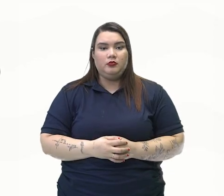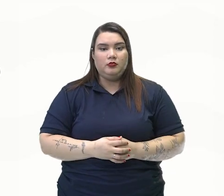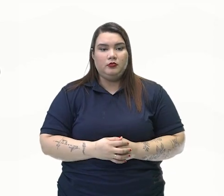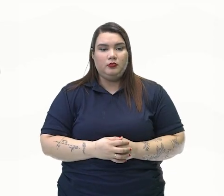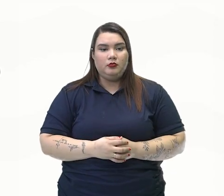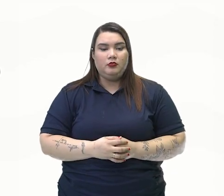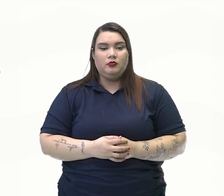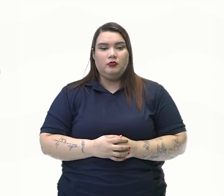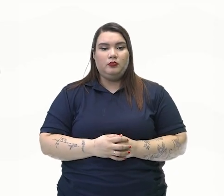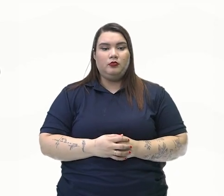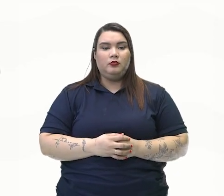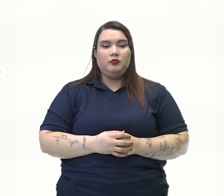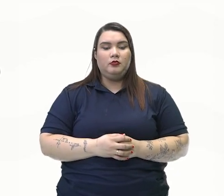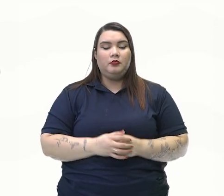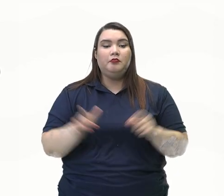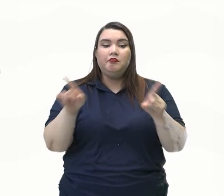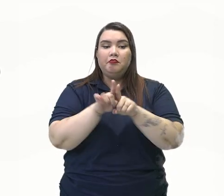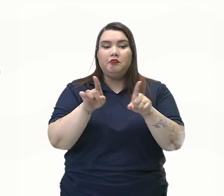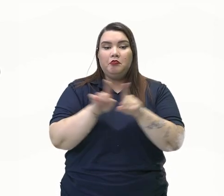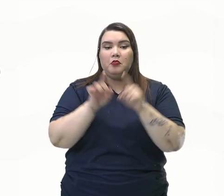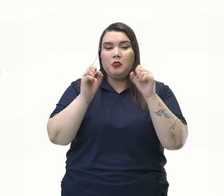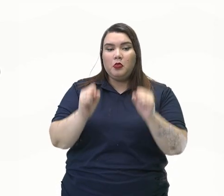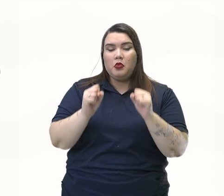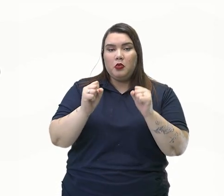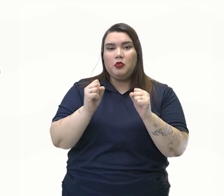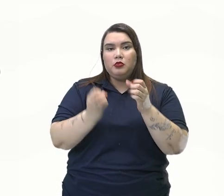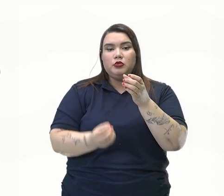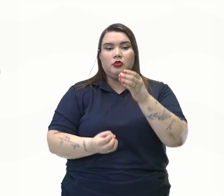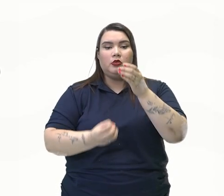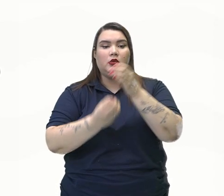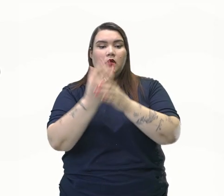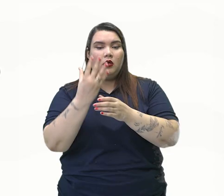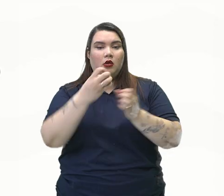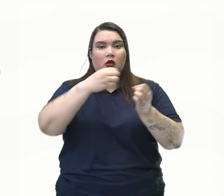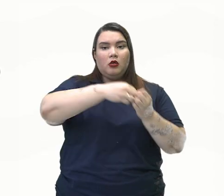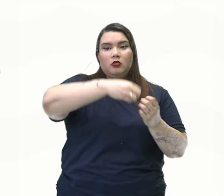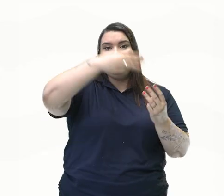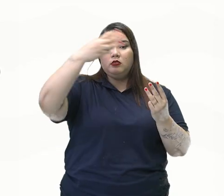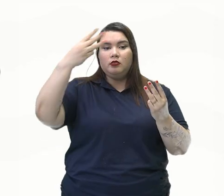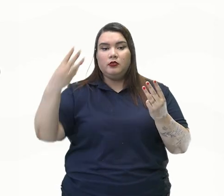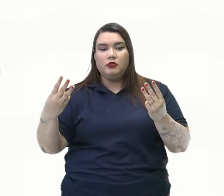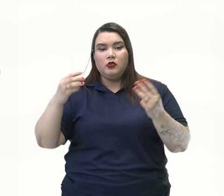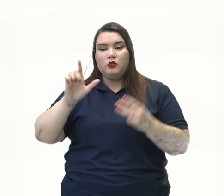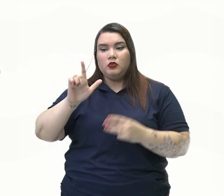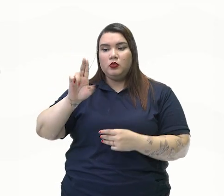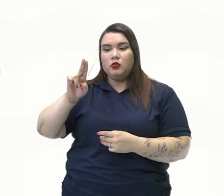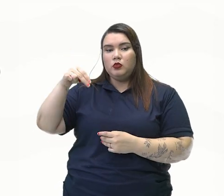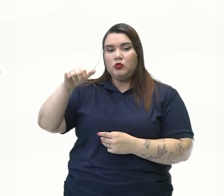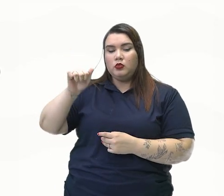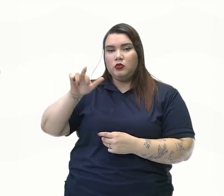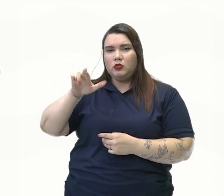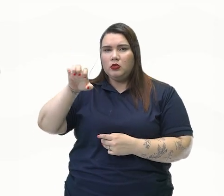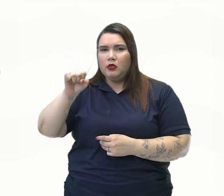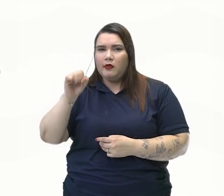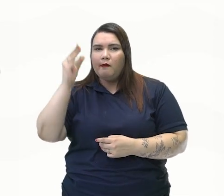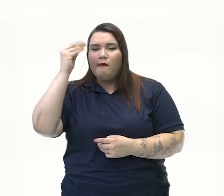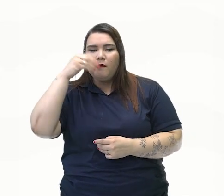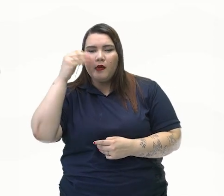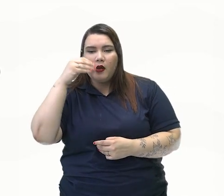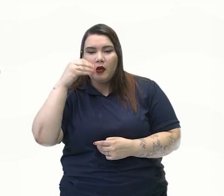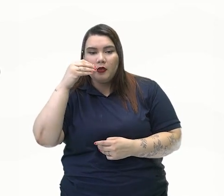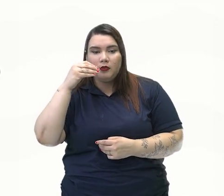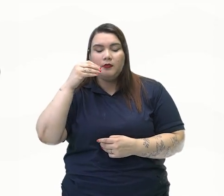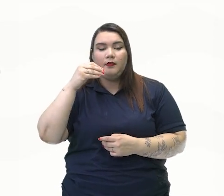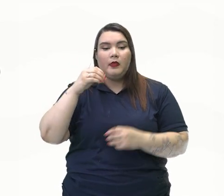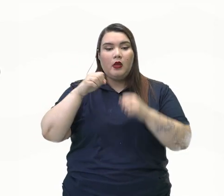a luz do sol refletida pela lua também pode formar arco-íris lunares